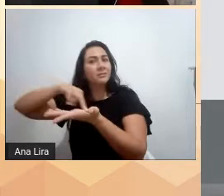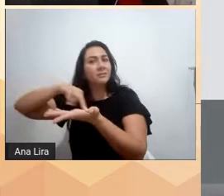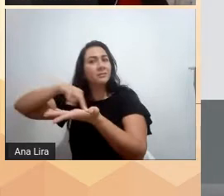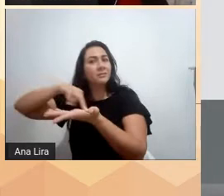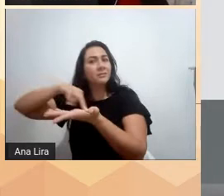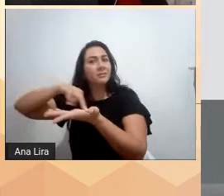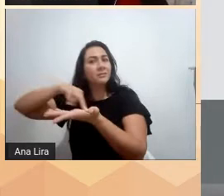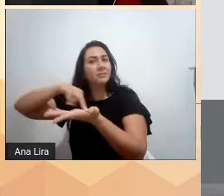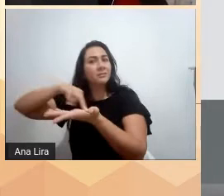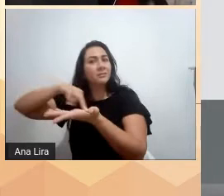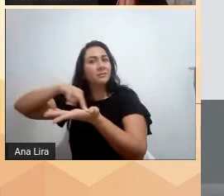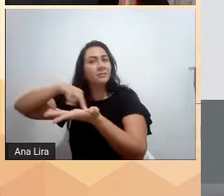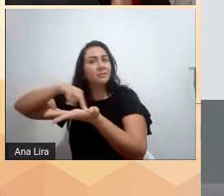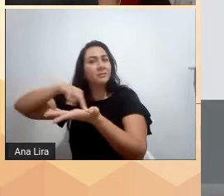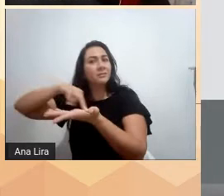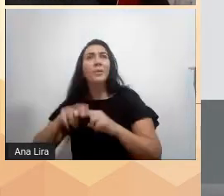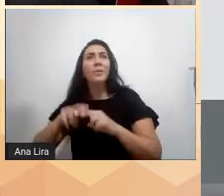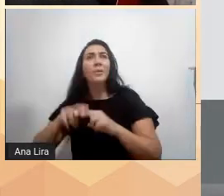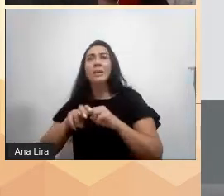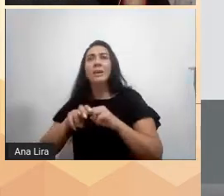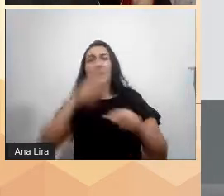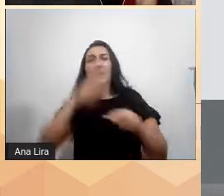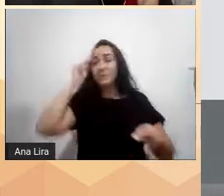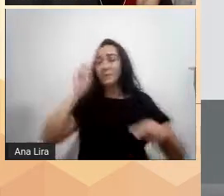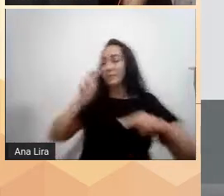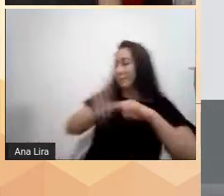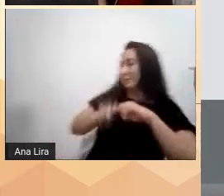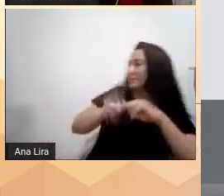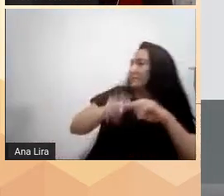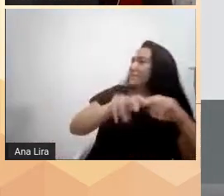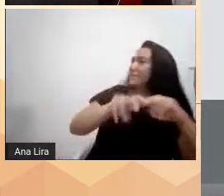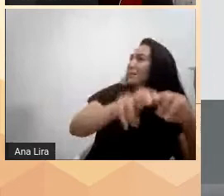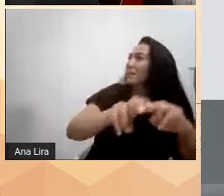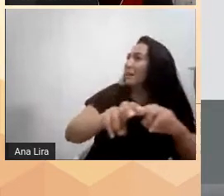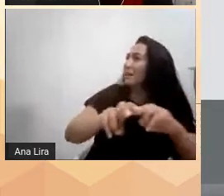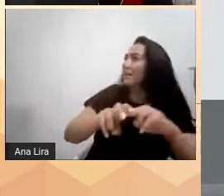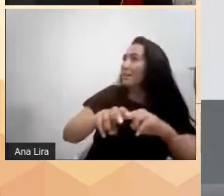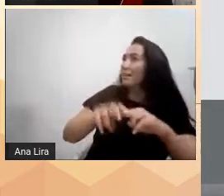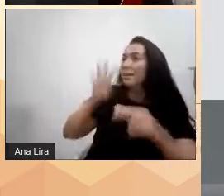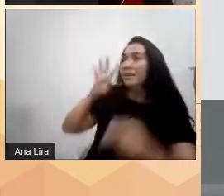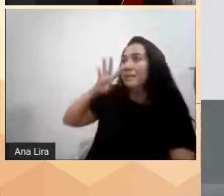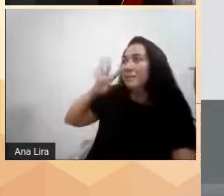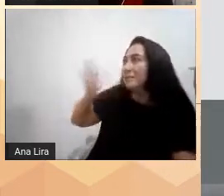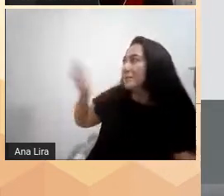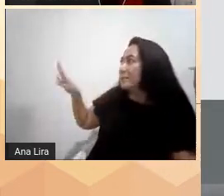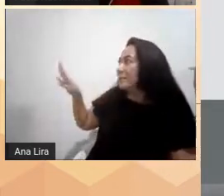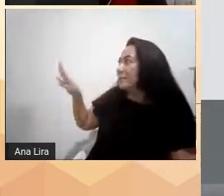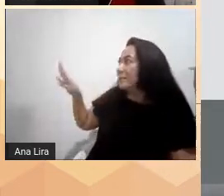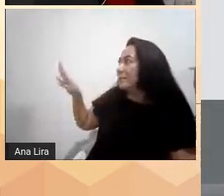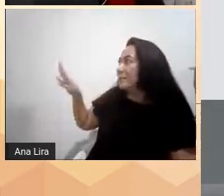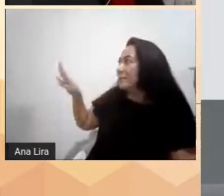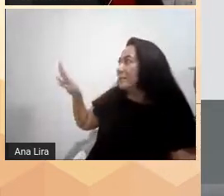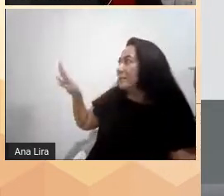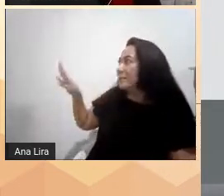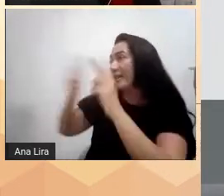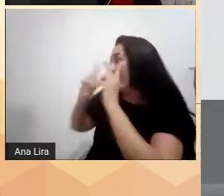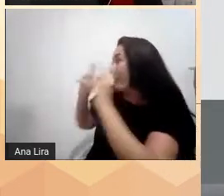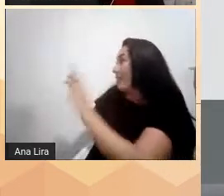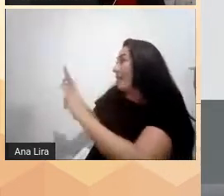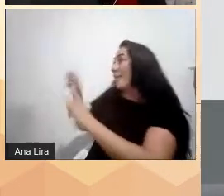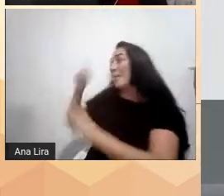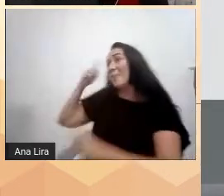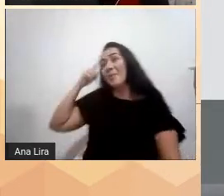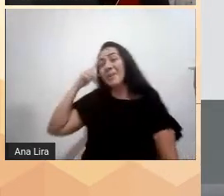que tinham essa deficiência visual, ela se direcionava para a posição onde ele estava. Eu fiquei realmente admirada.